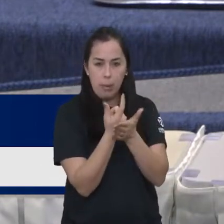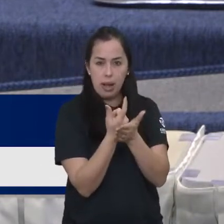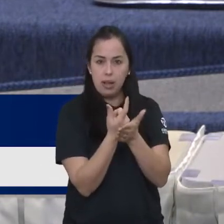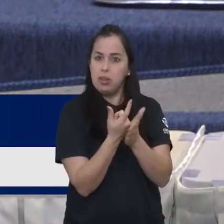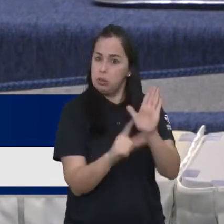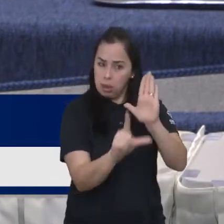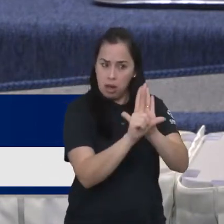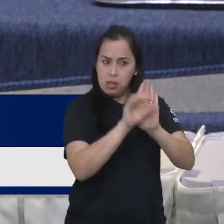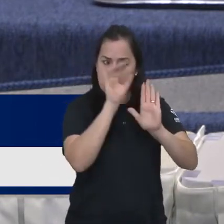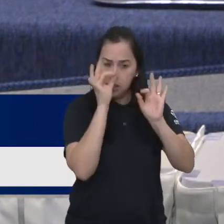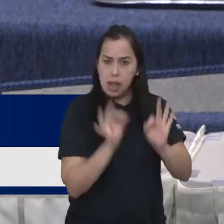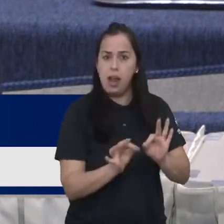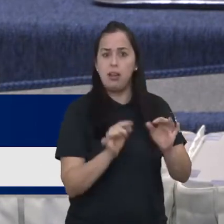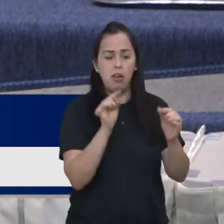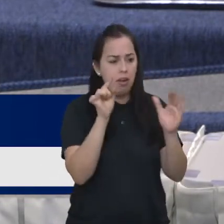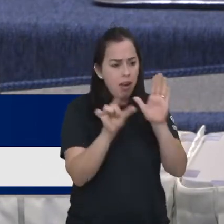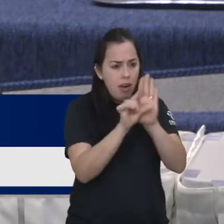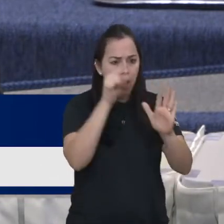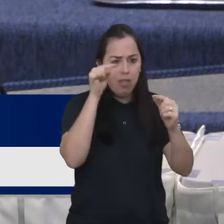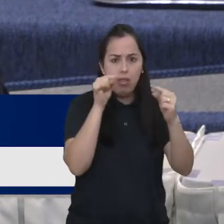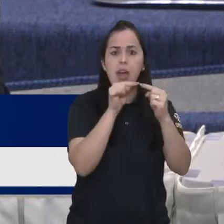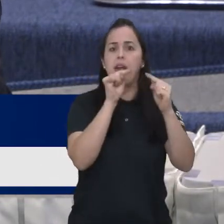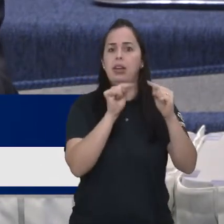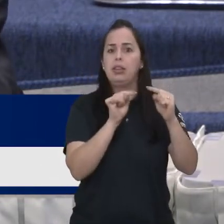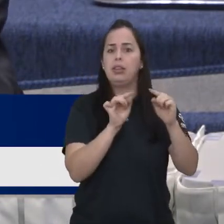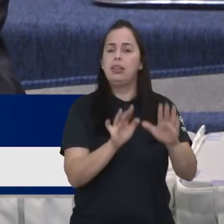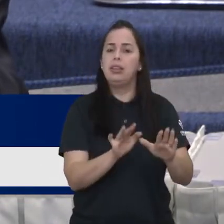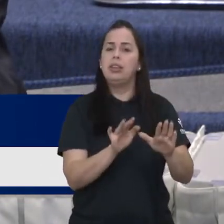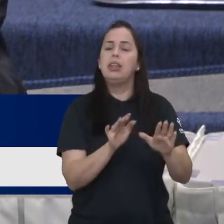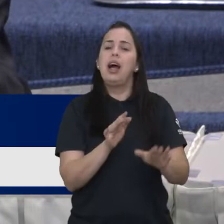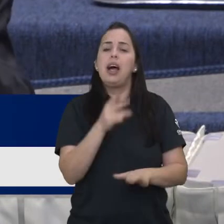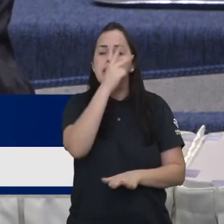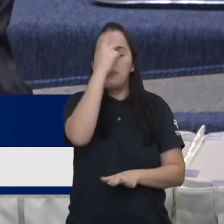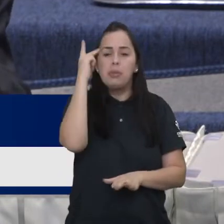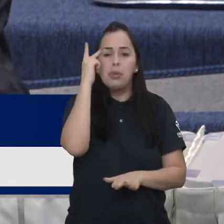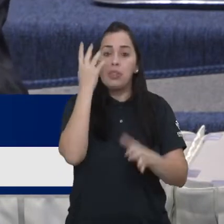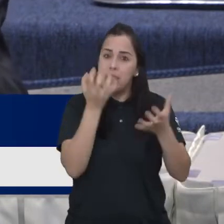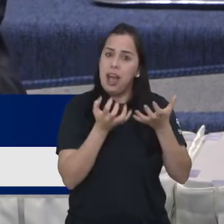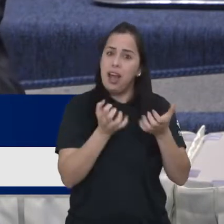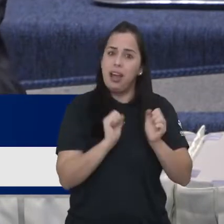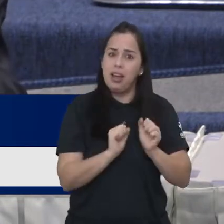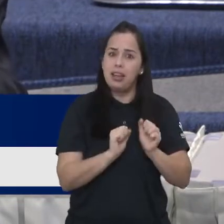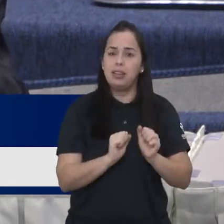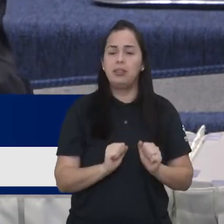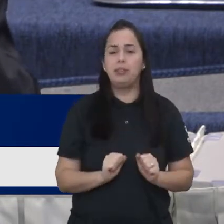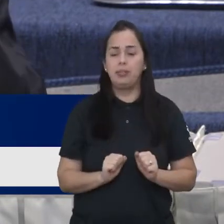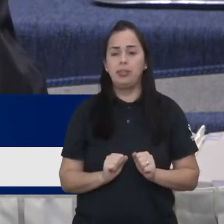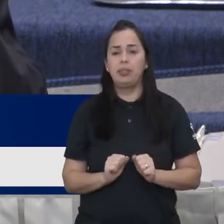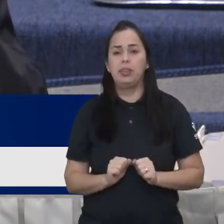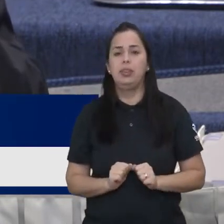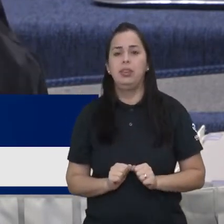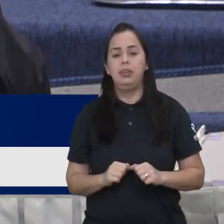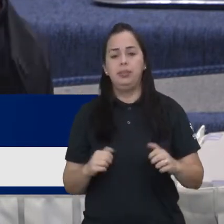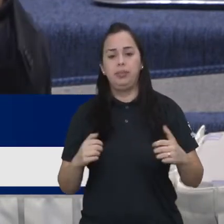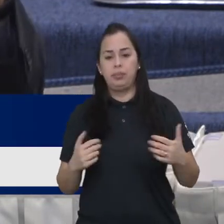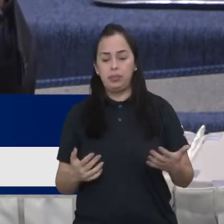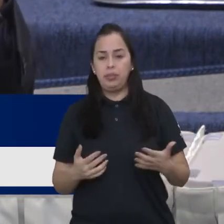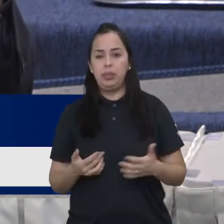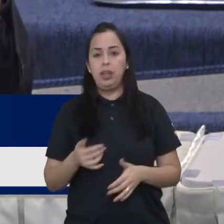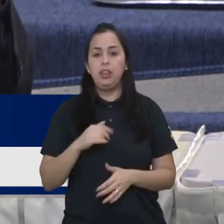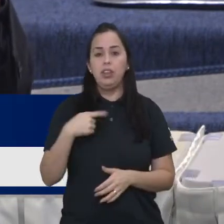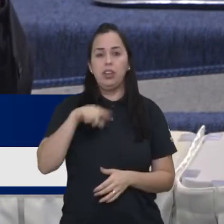dentro da lei, ninguém quer construir fora da lei, comprar um lote não irregular, são pessoas que têm essa necessidade. Então a gente